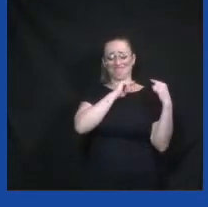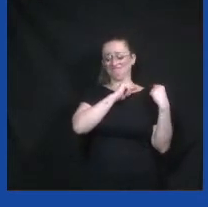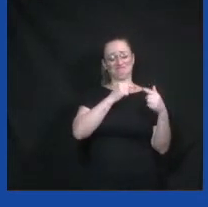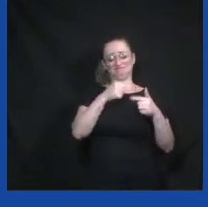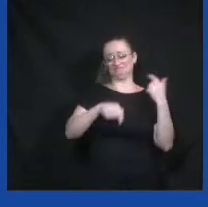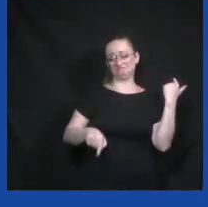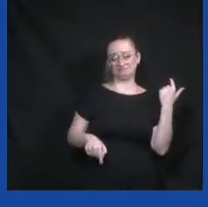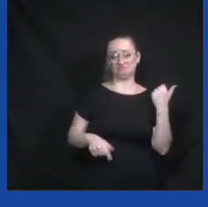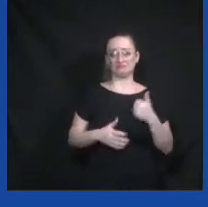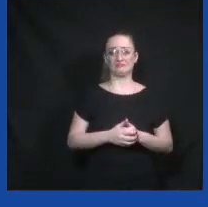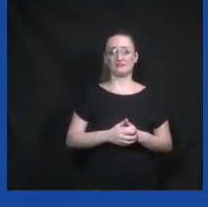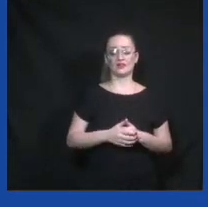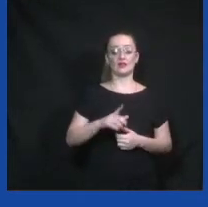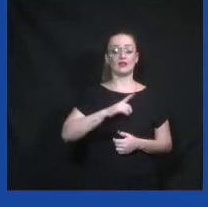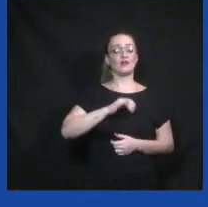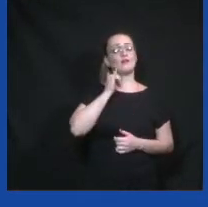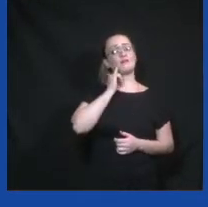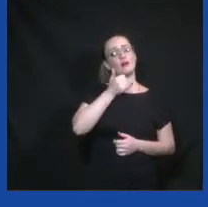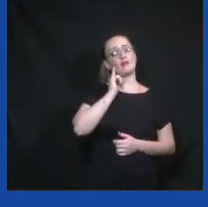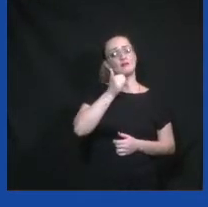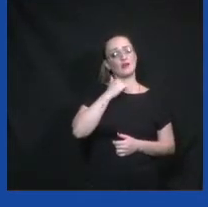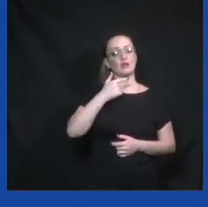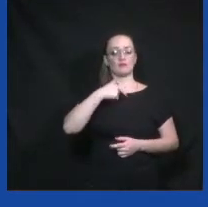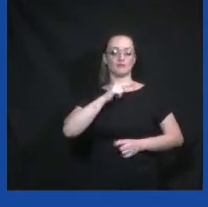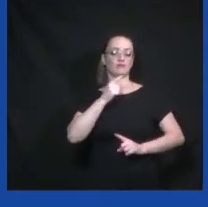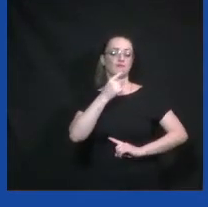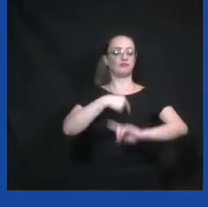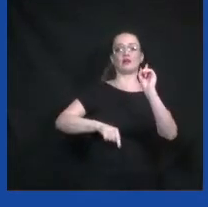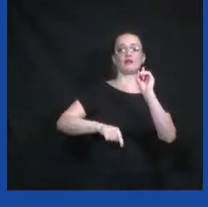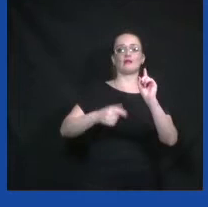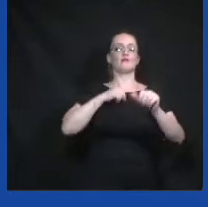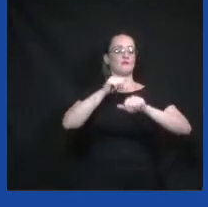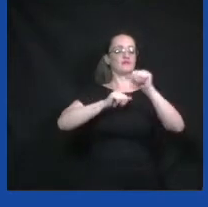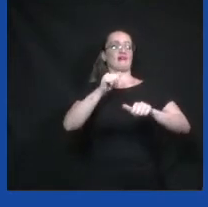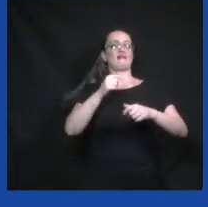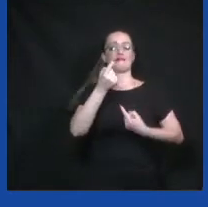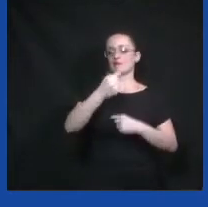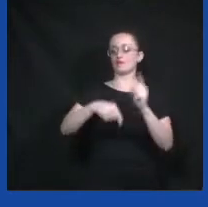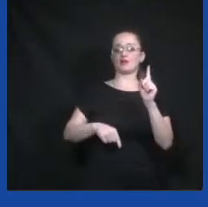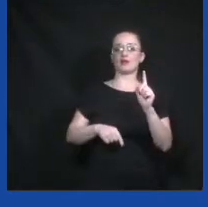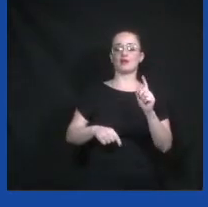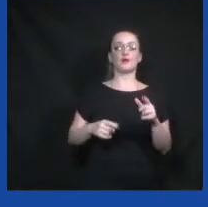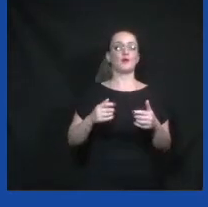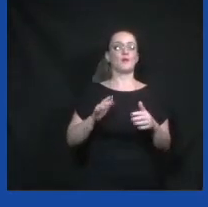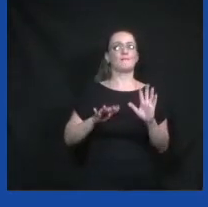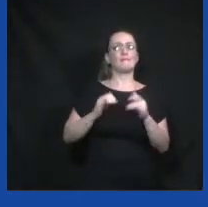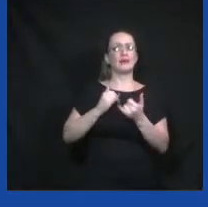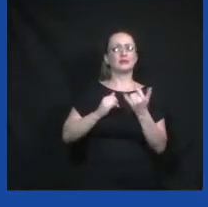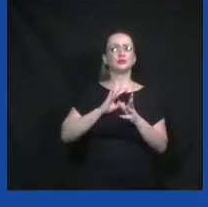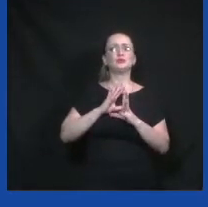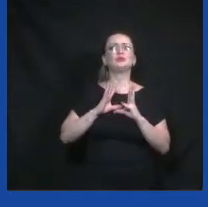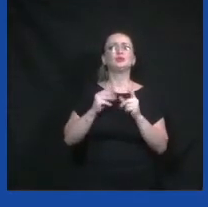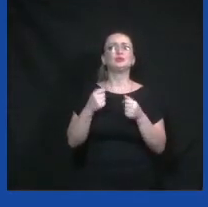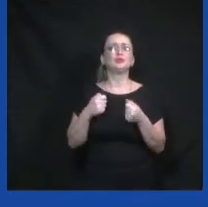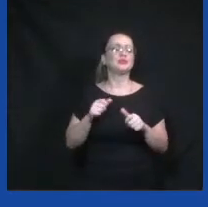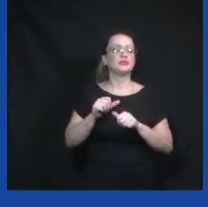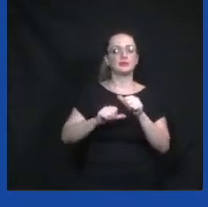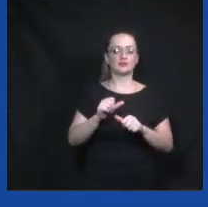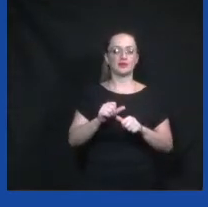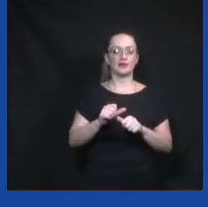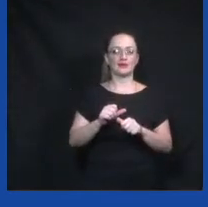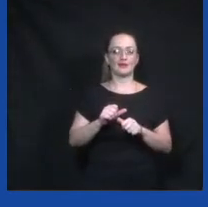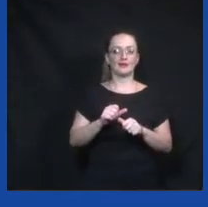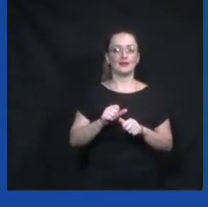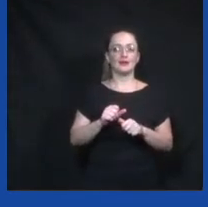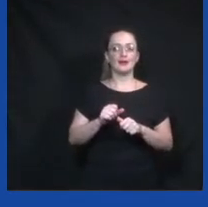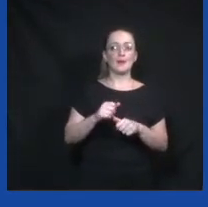valores e vivem dizendo: vou revolucionar e fazer tudo diferente, como se tudo precisasse ser renovado e como se a gente